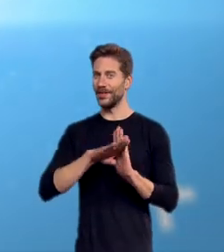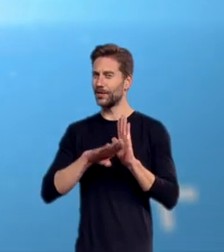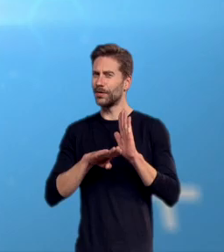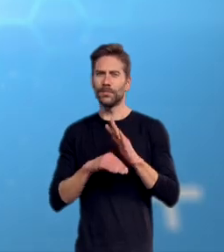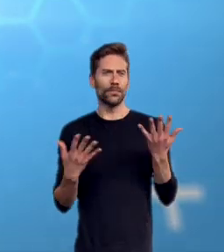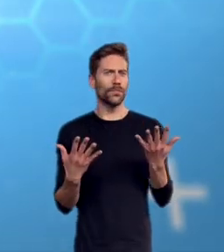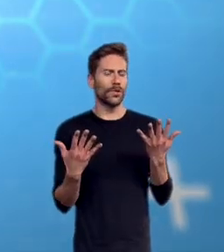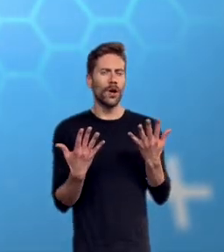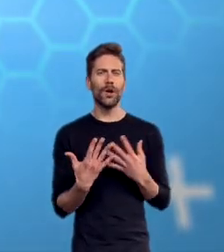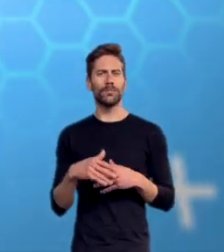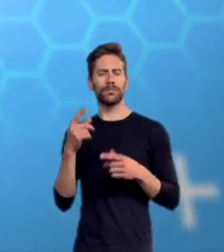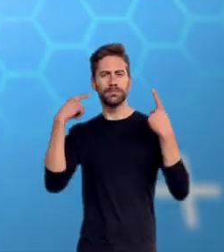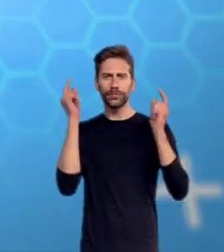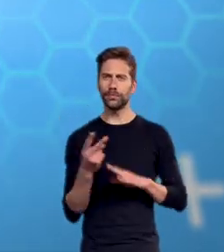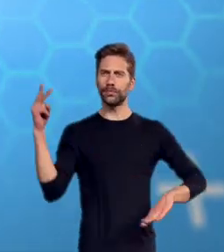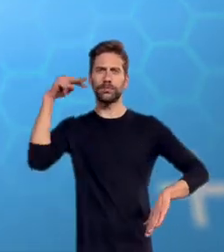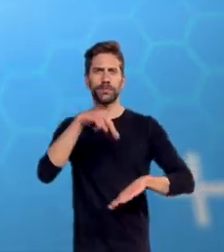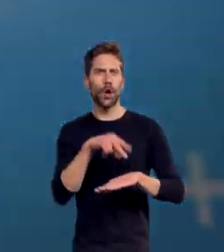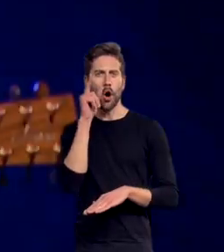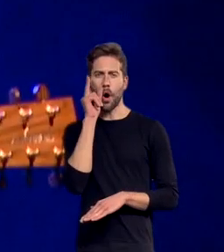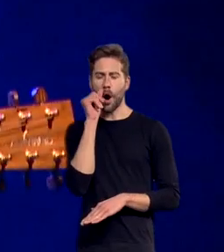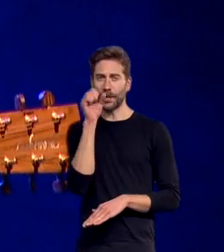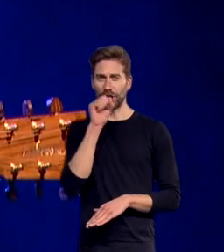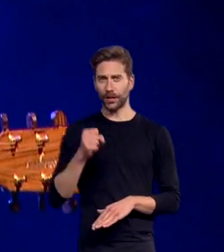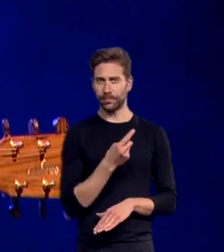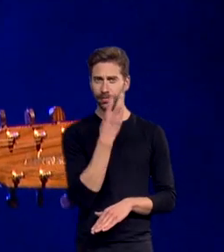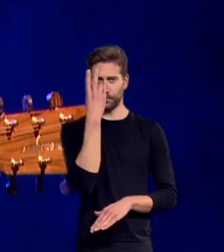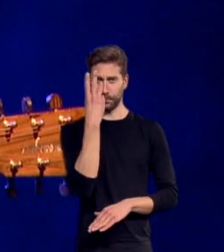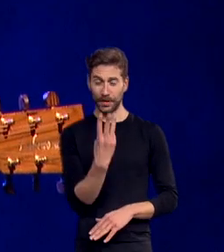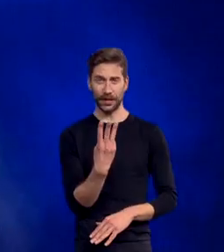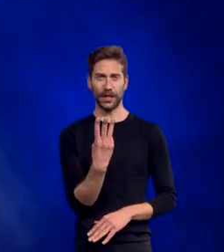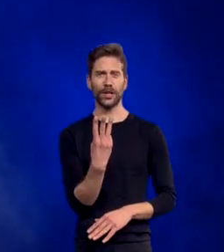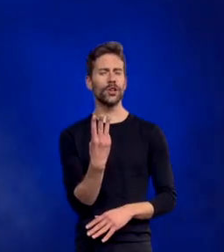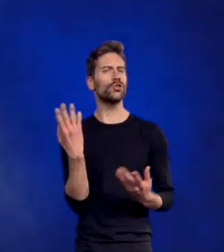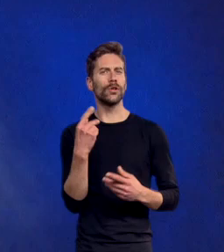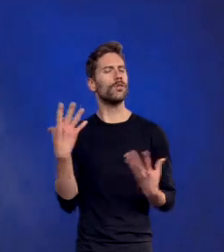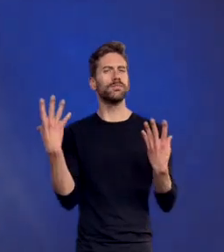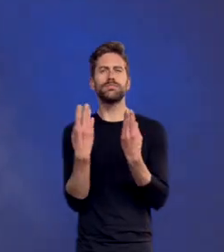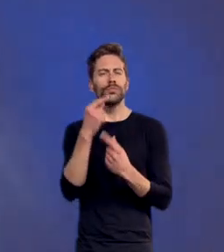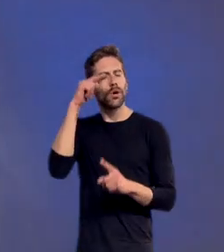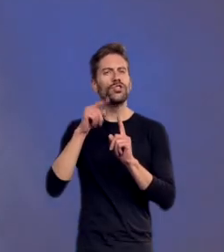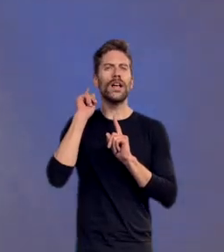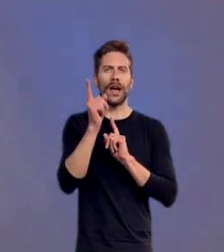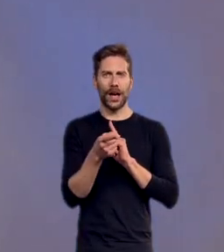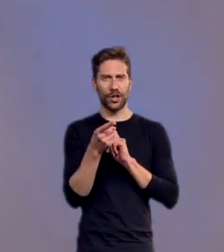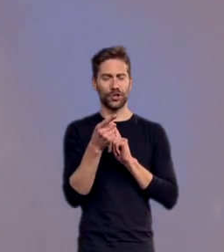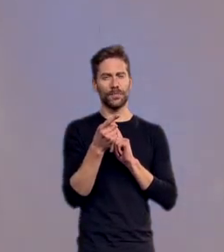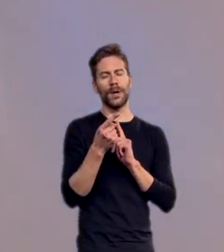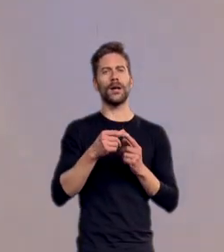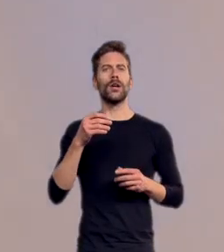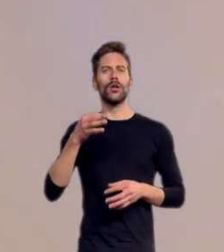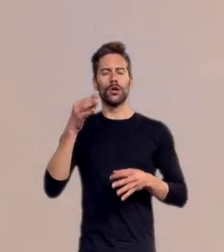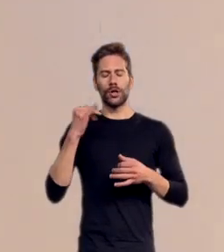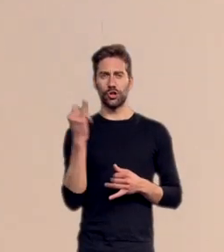Nesta edição, um concerto com António Zambujo, André Sardé e Luís Travassos, que se juntaram para apoiar o Fundo